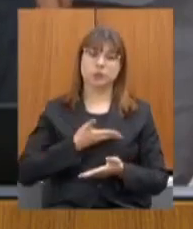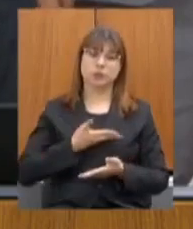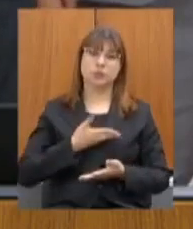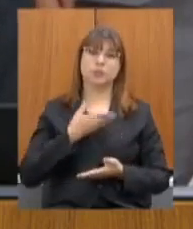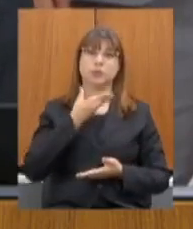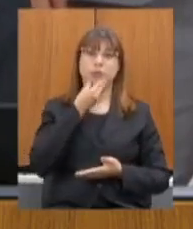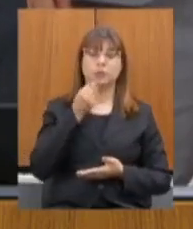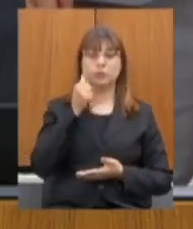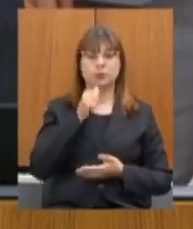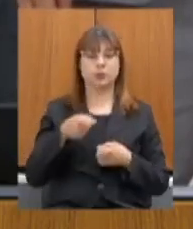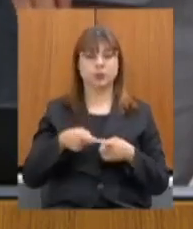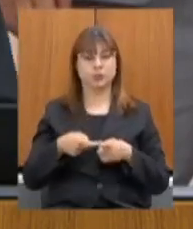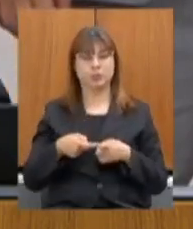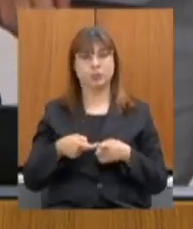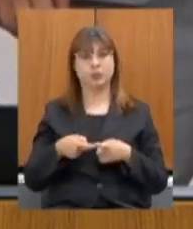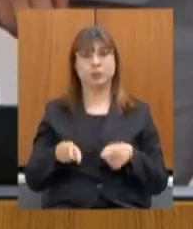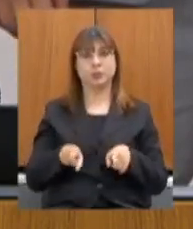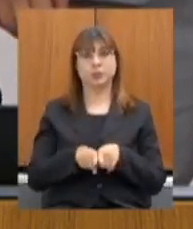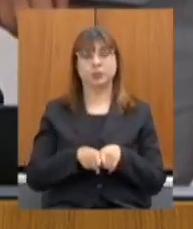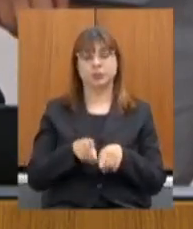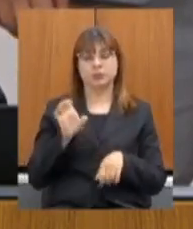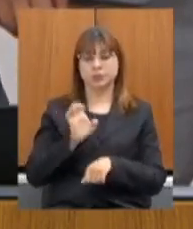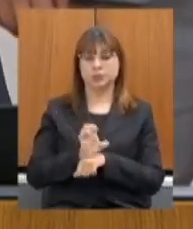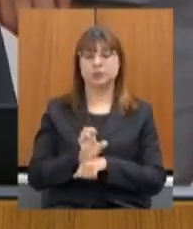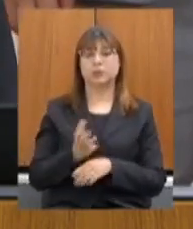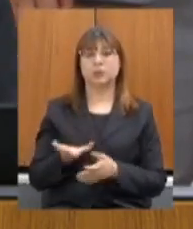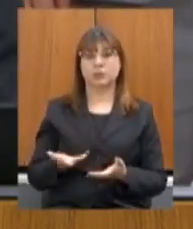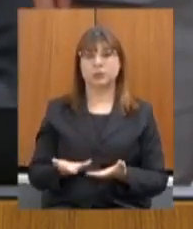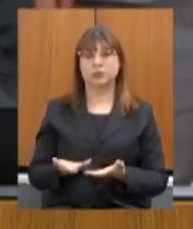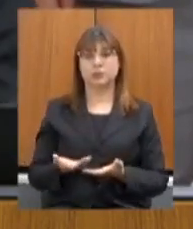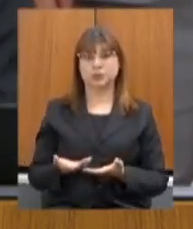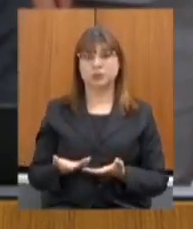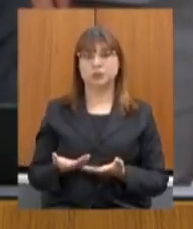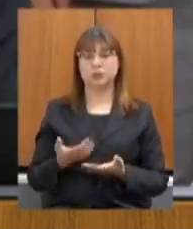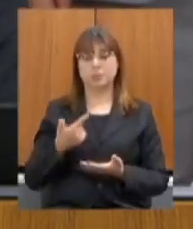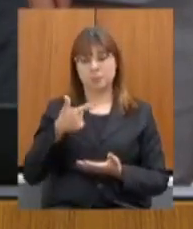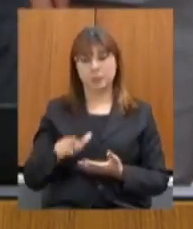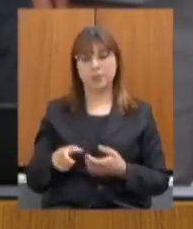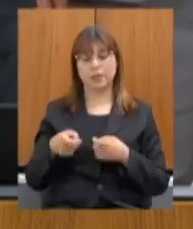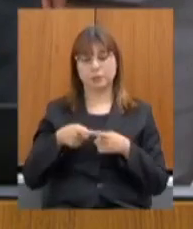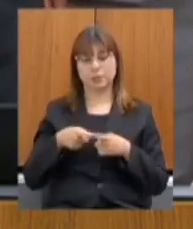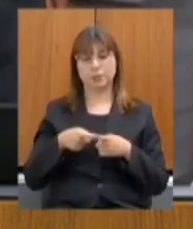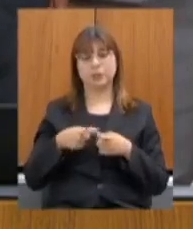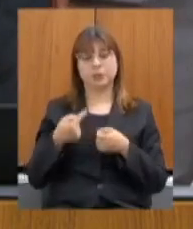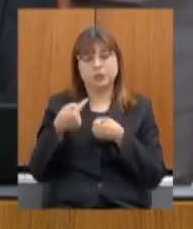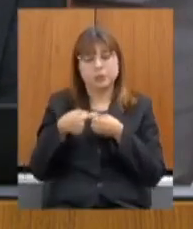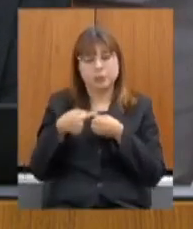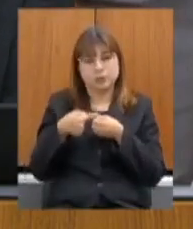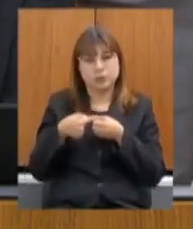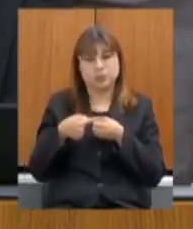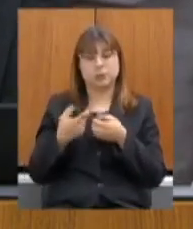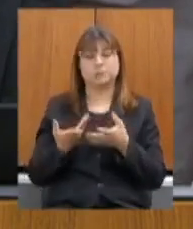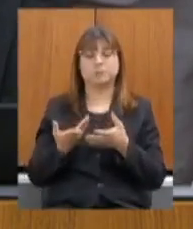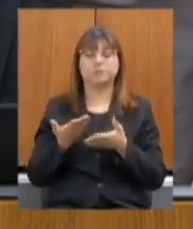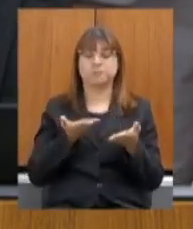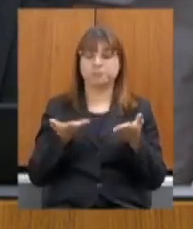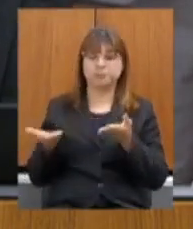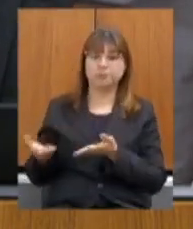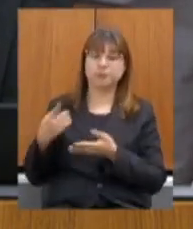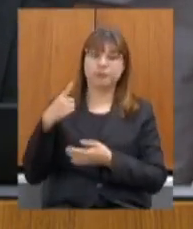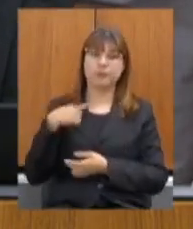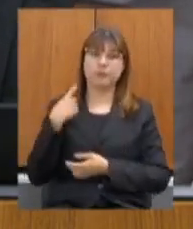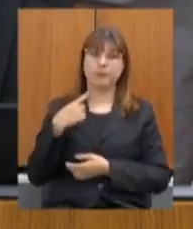e médicas e também do Estado nessa função de médicos, mais médicos para o interior. Passo a fala agora ao